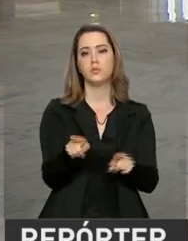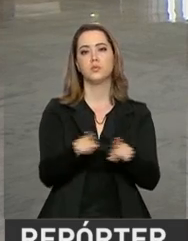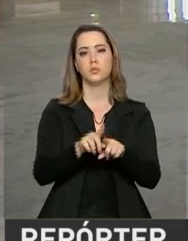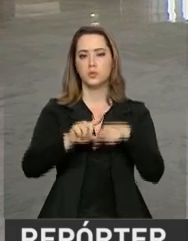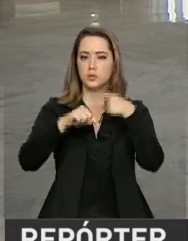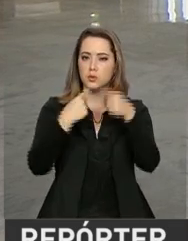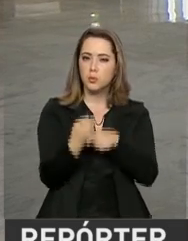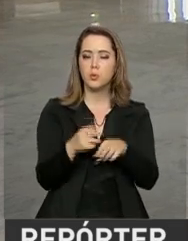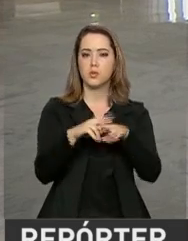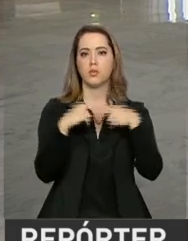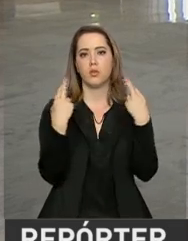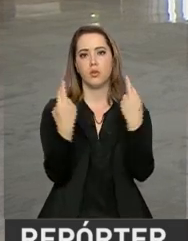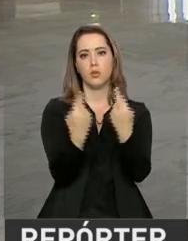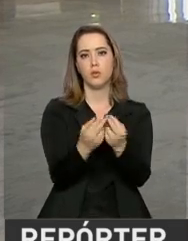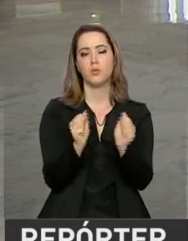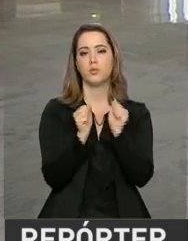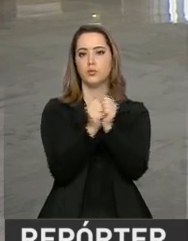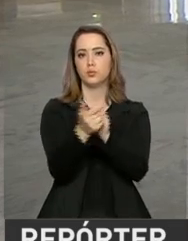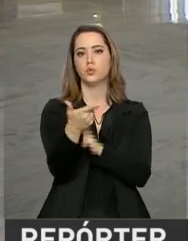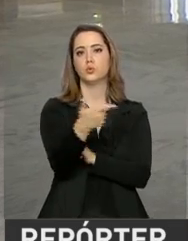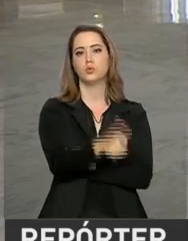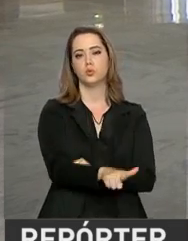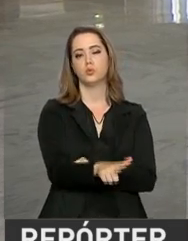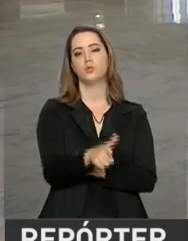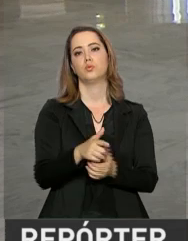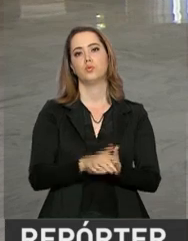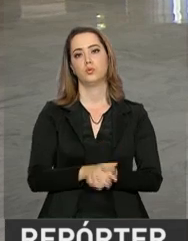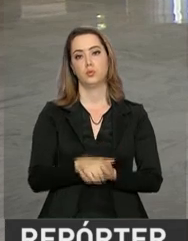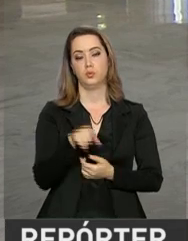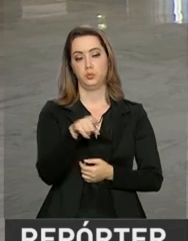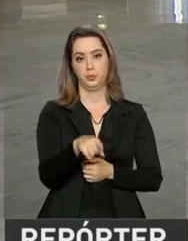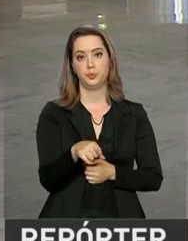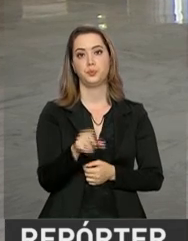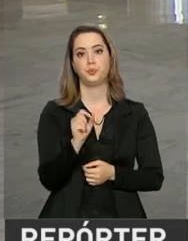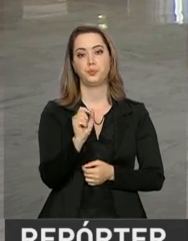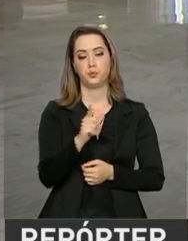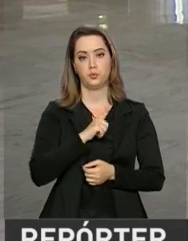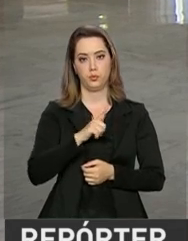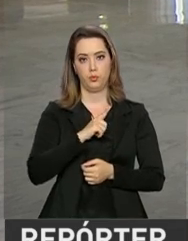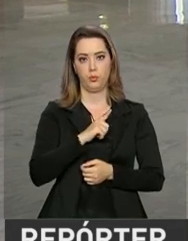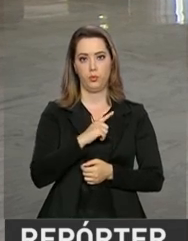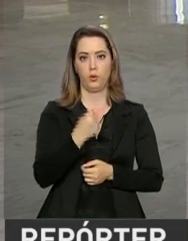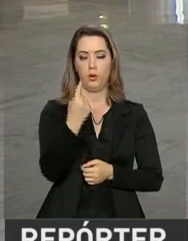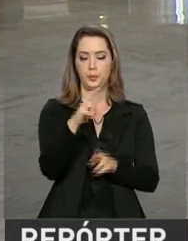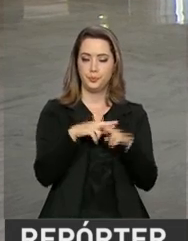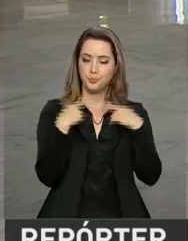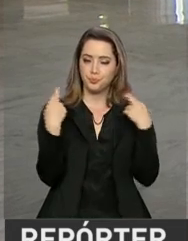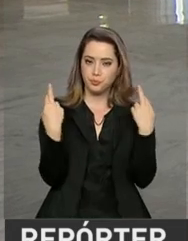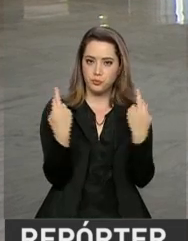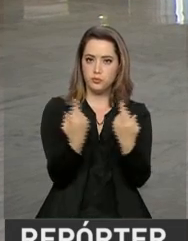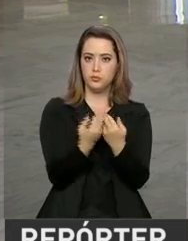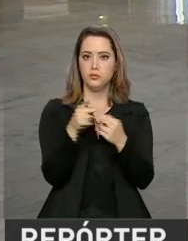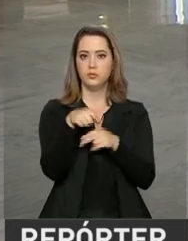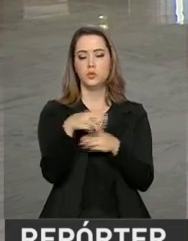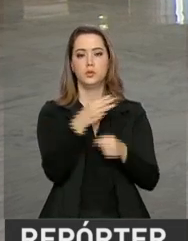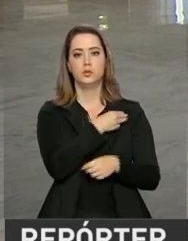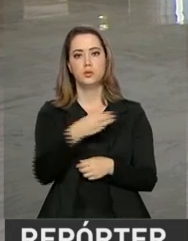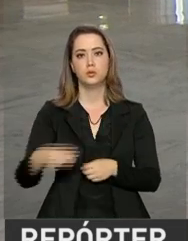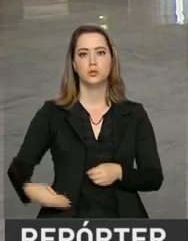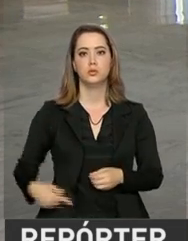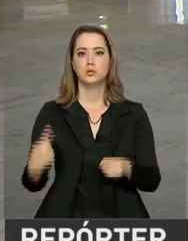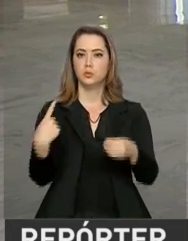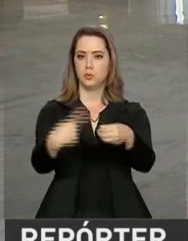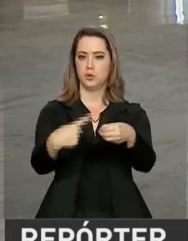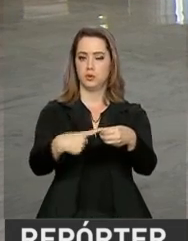às 5:30 da tarde no último compromisso previsto por enquanto na agenda de Michel Temer está uma reunião com o Ministro das cidades Bruno